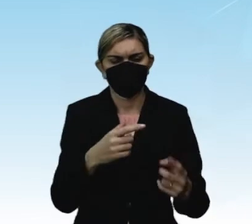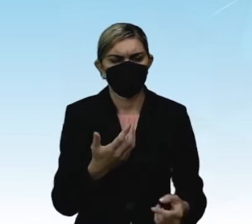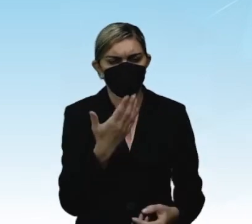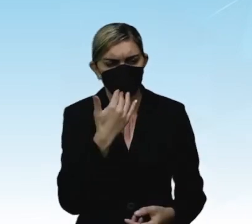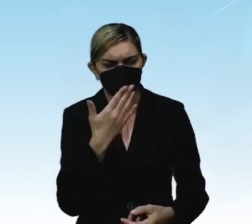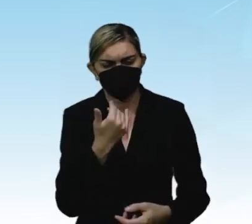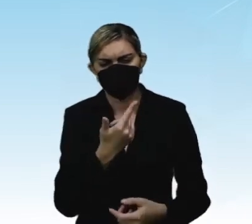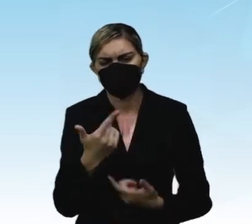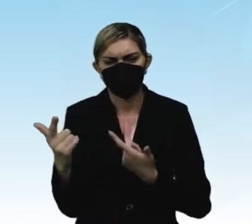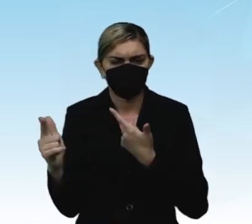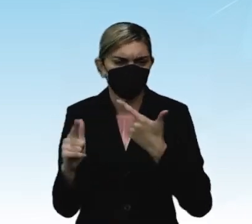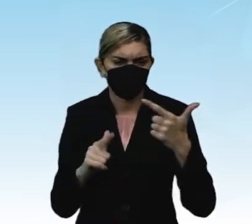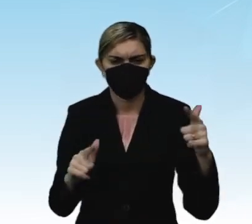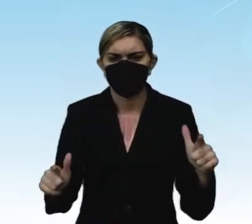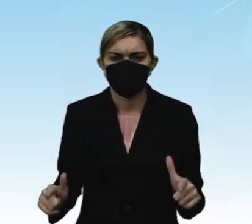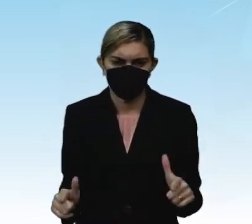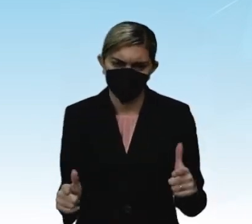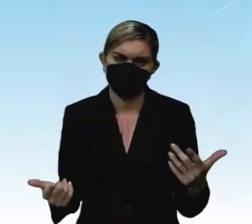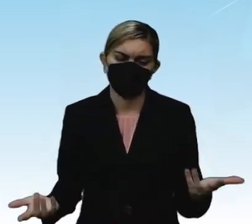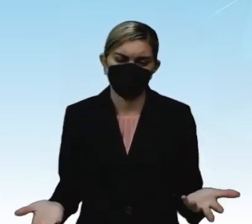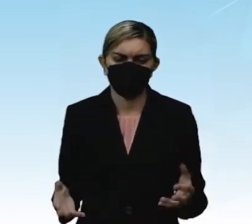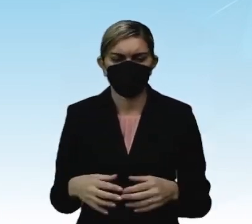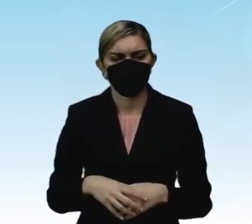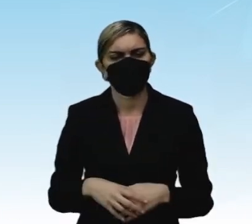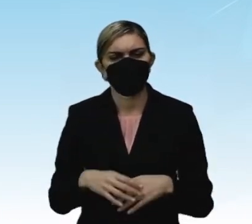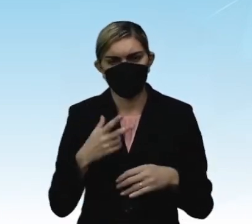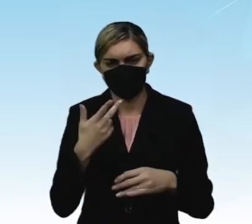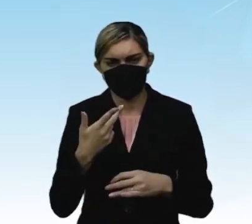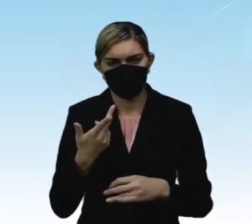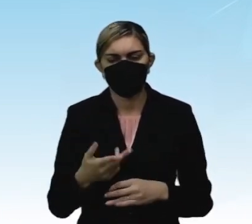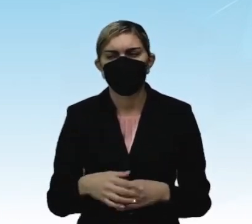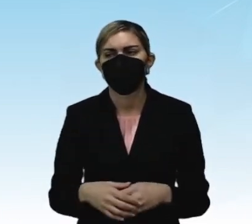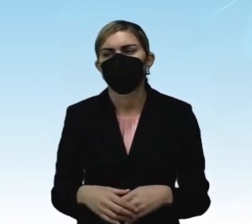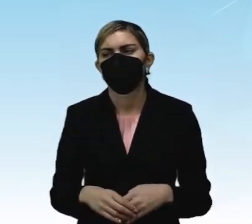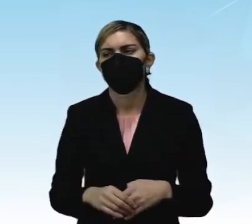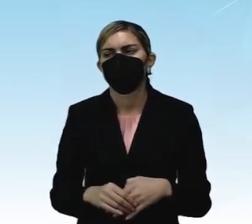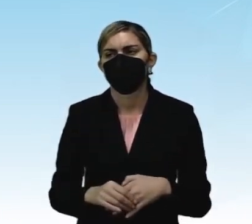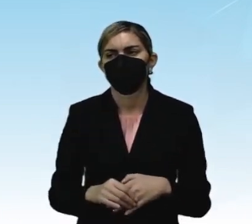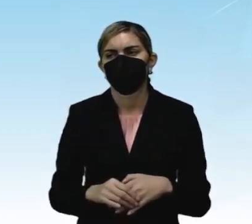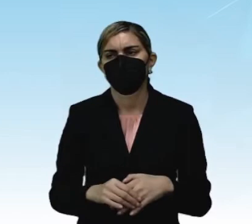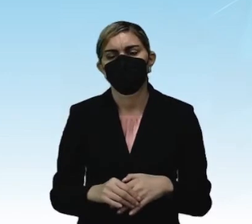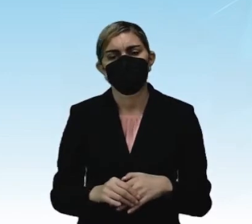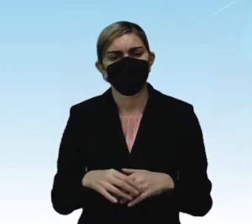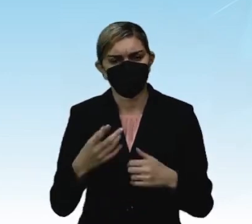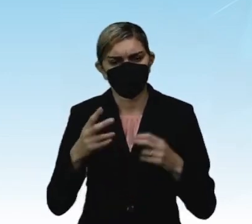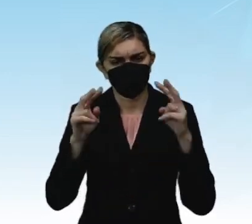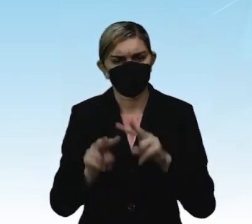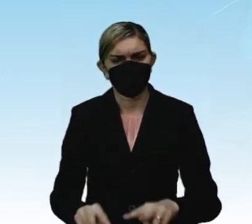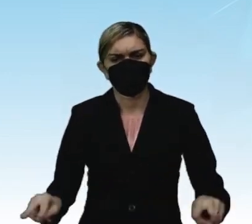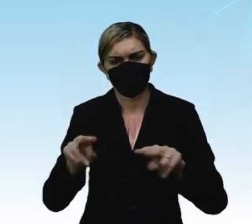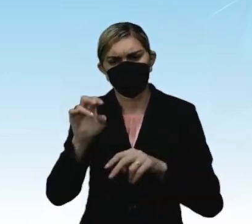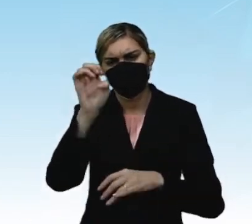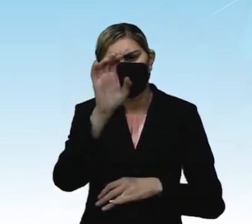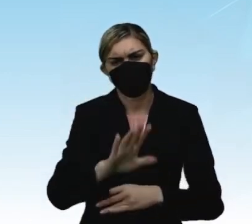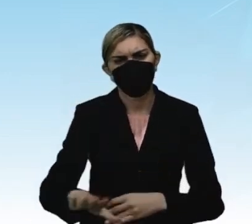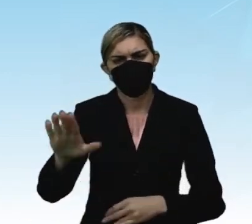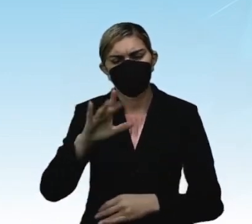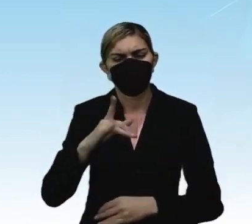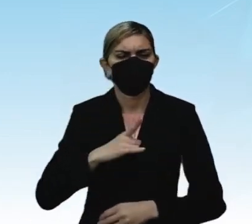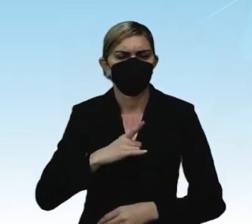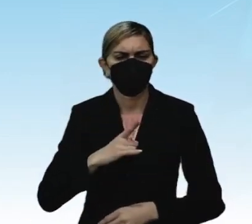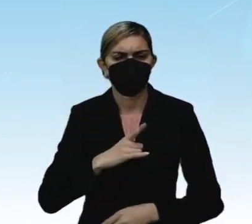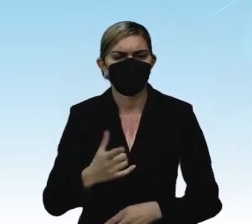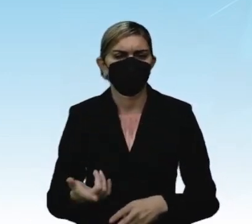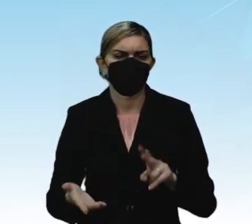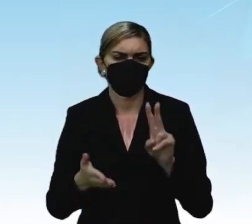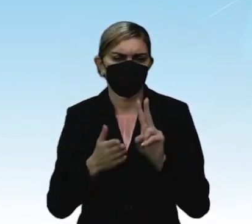outros, como eu falei antes, no início da nossa aula. Bom? E a visão que o europeu tinha a respeito dos